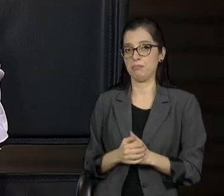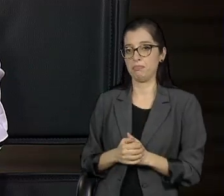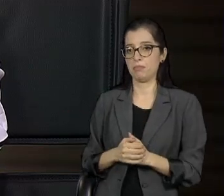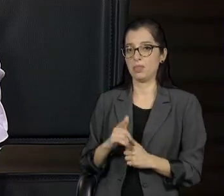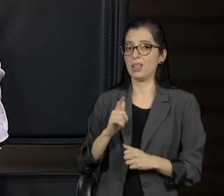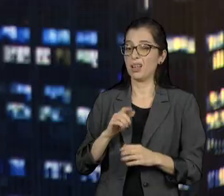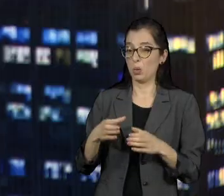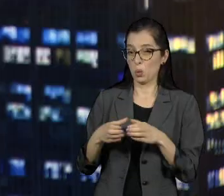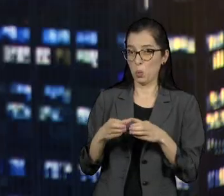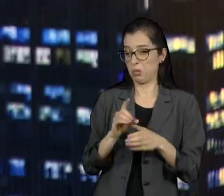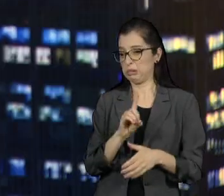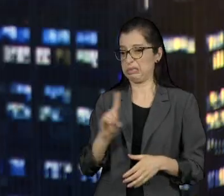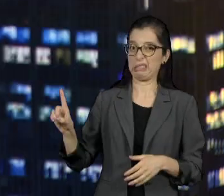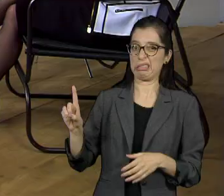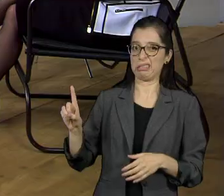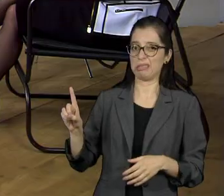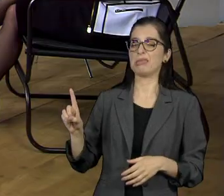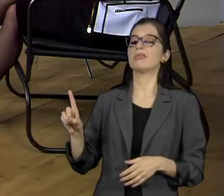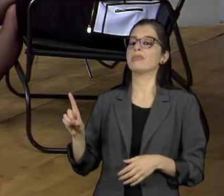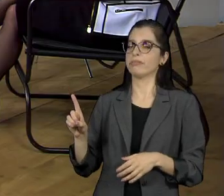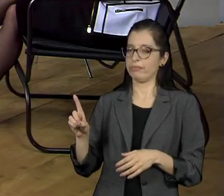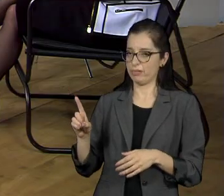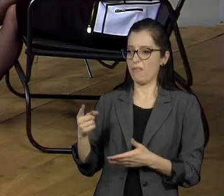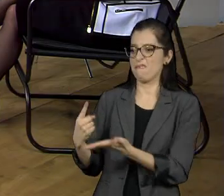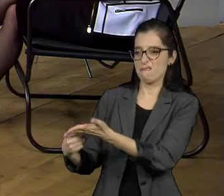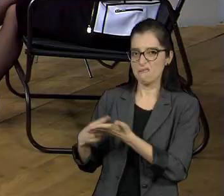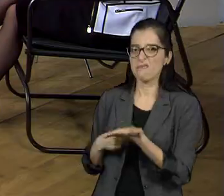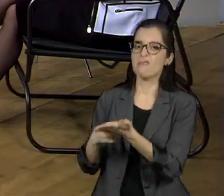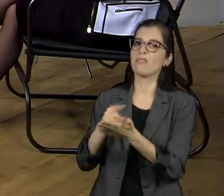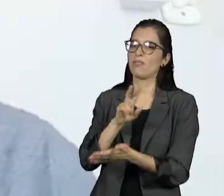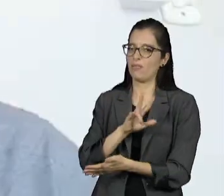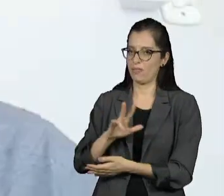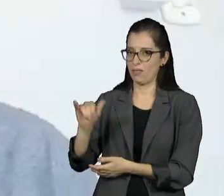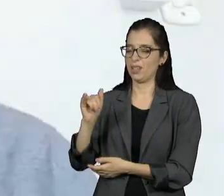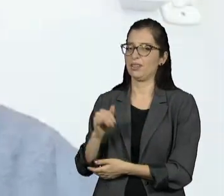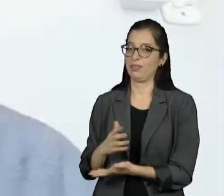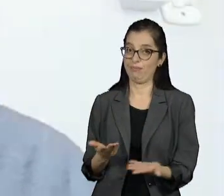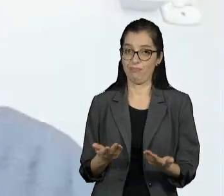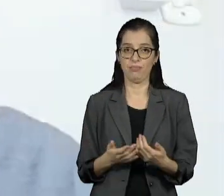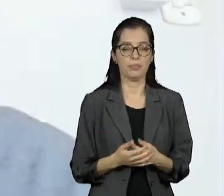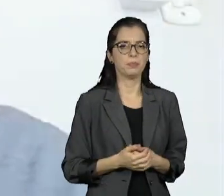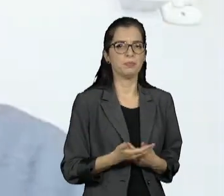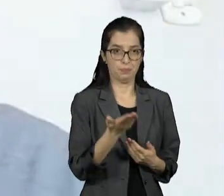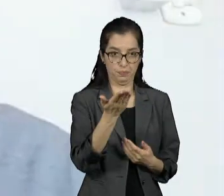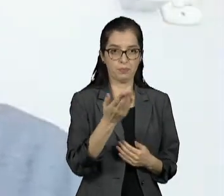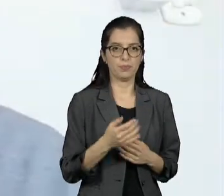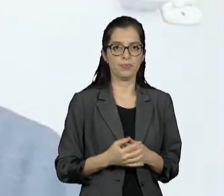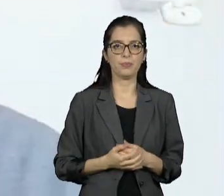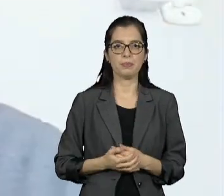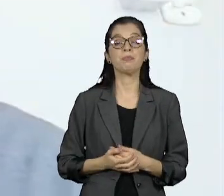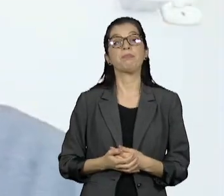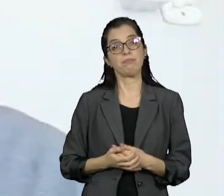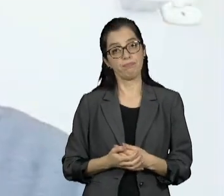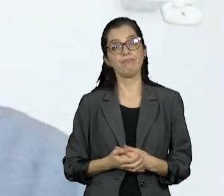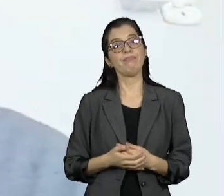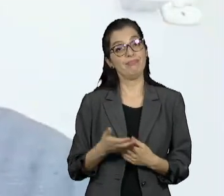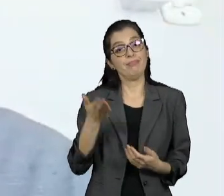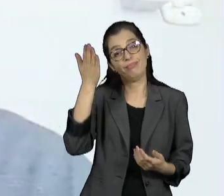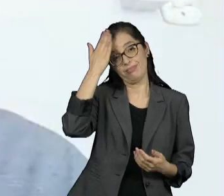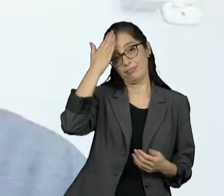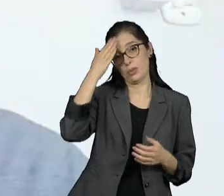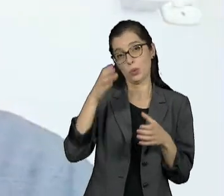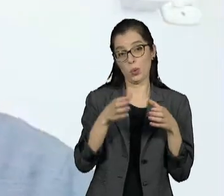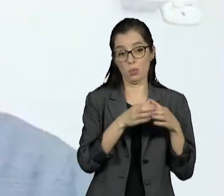desenhar. Para encerrar, professor. Eu acho que está confuso para a esquerda, mas está confuso para a direita também. O Rodrigo Maia ontem deu